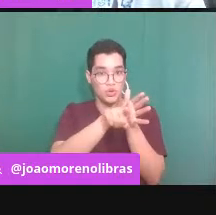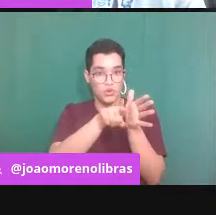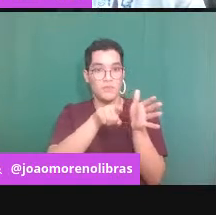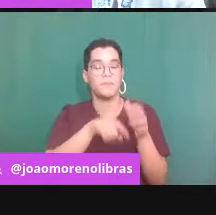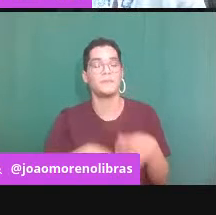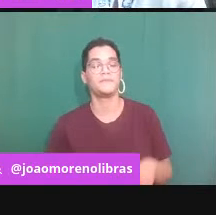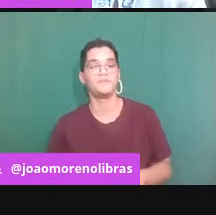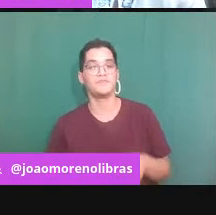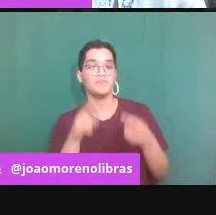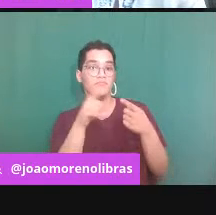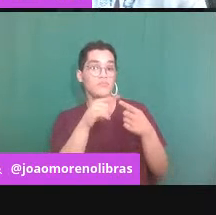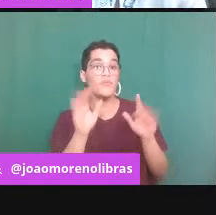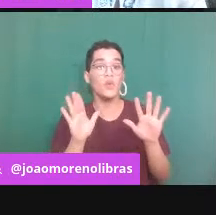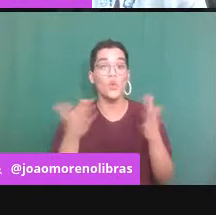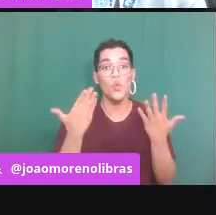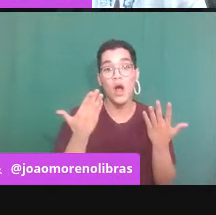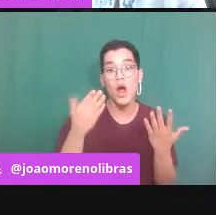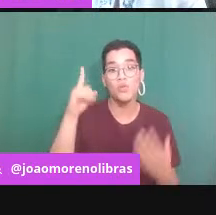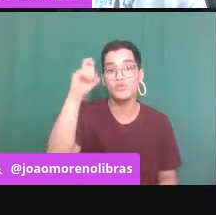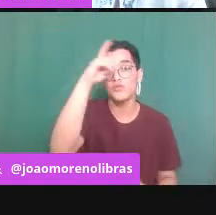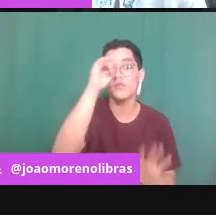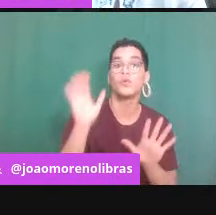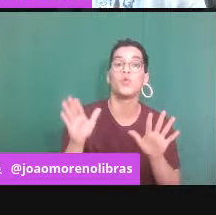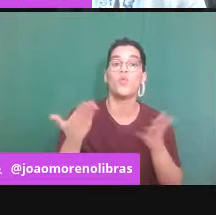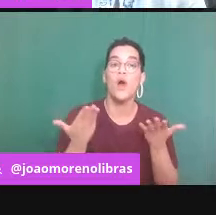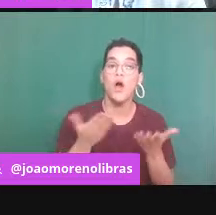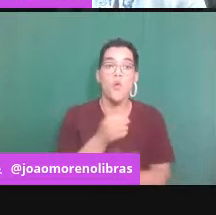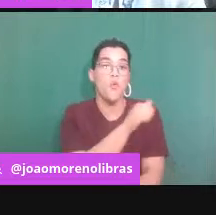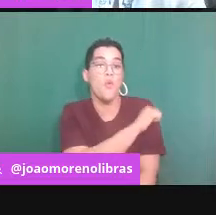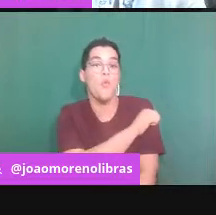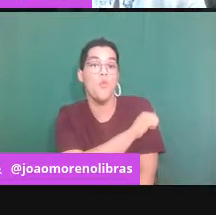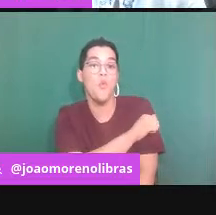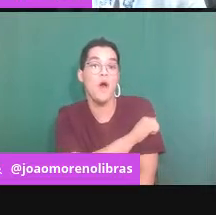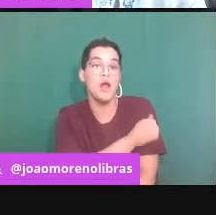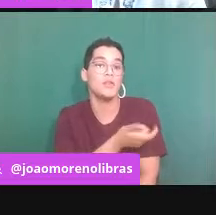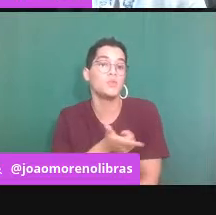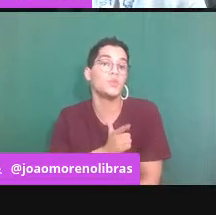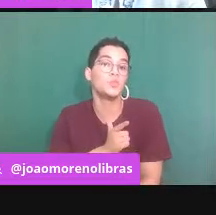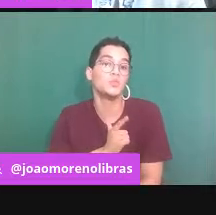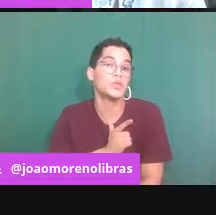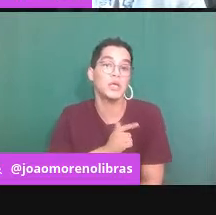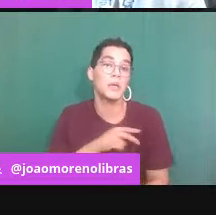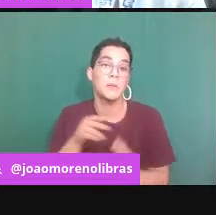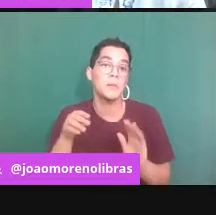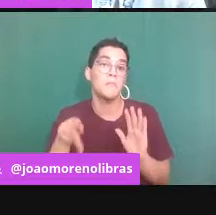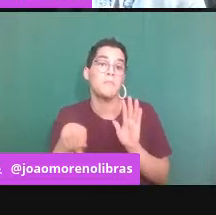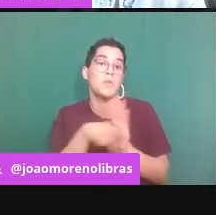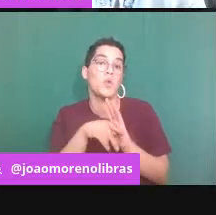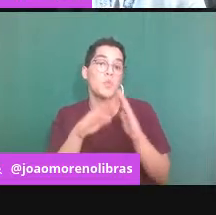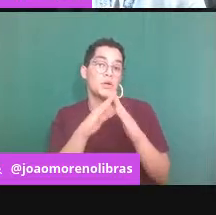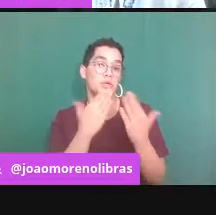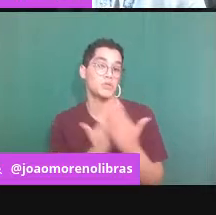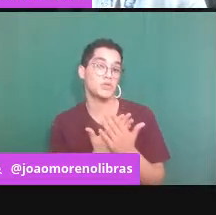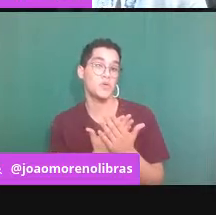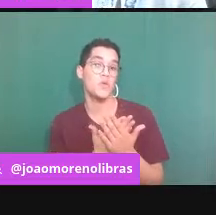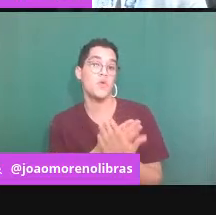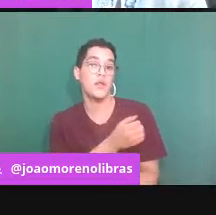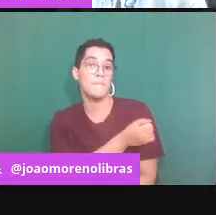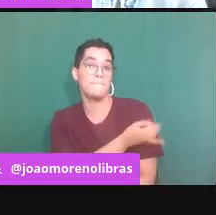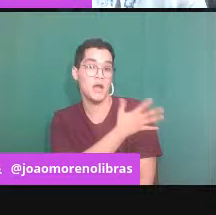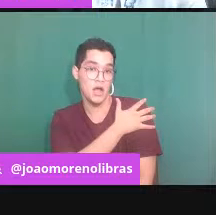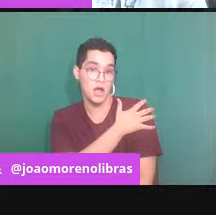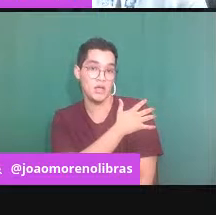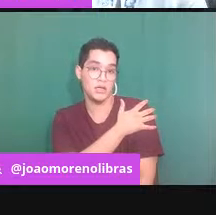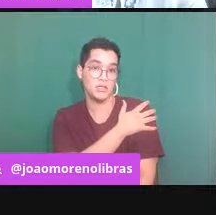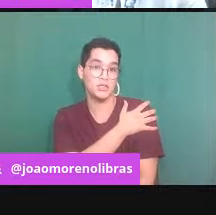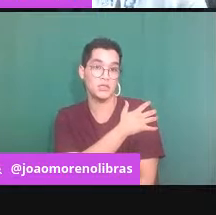as dificuldades que os alunos dela, da escola básica, técnica e tecnológica do Instituto